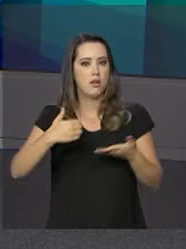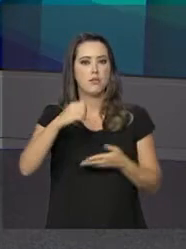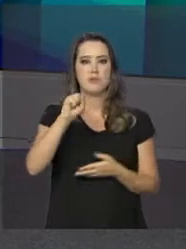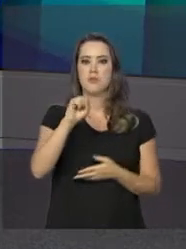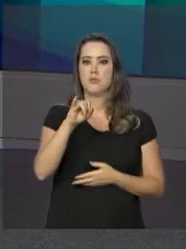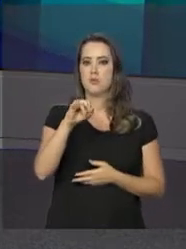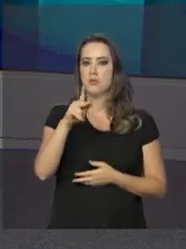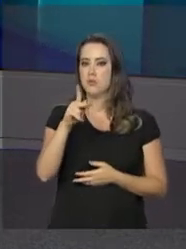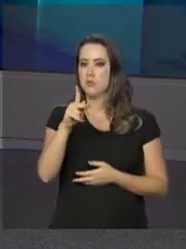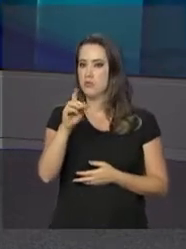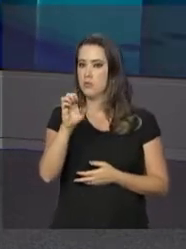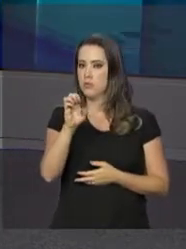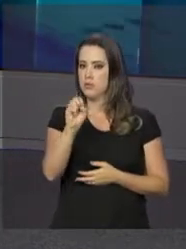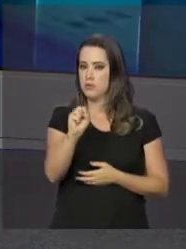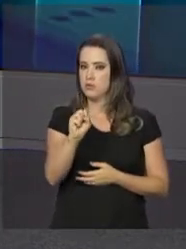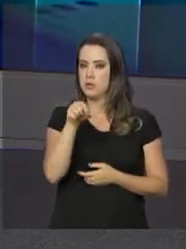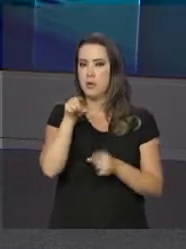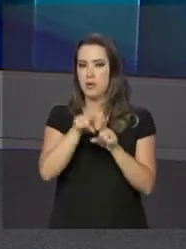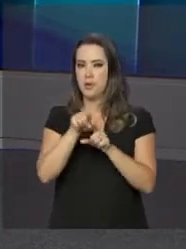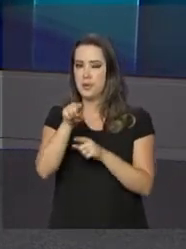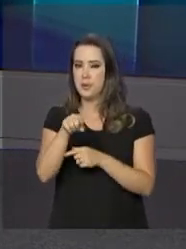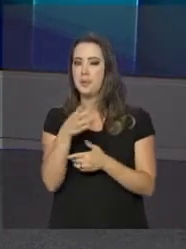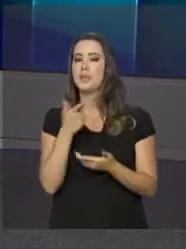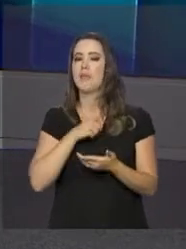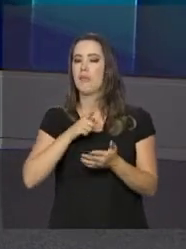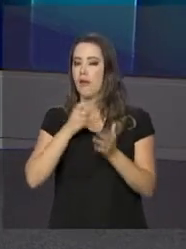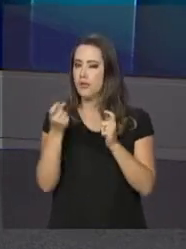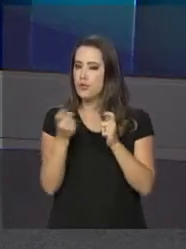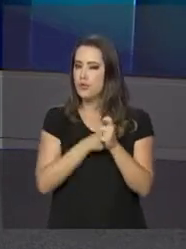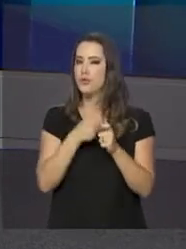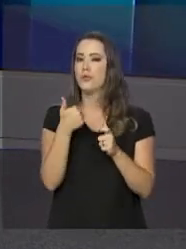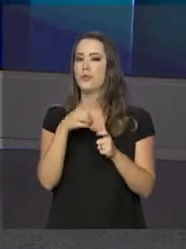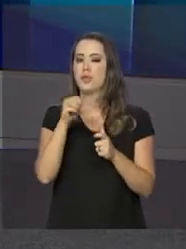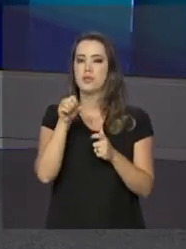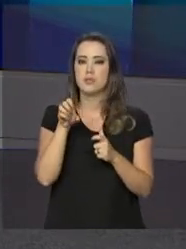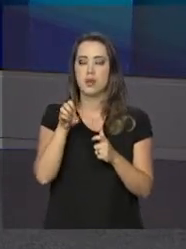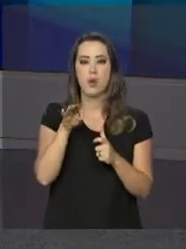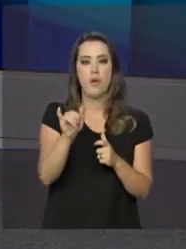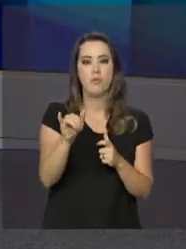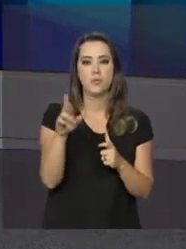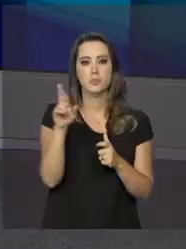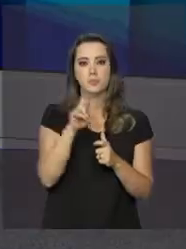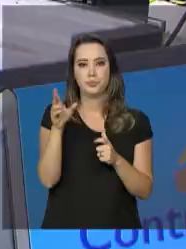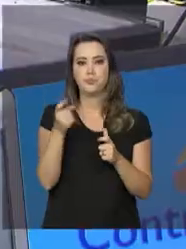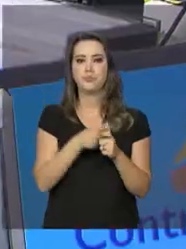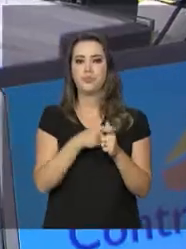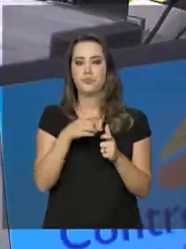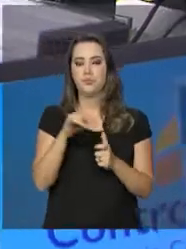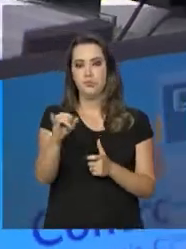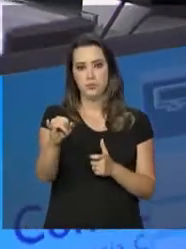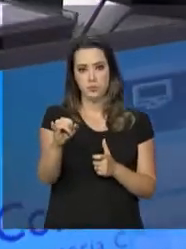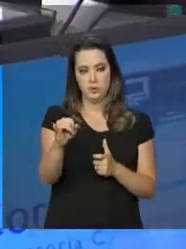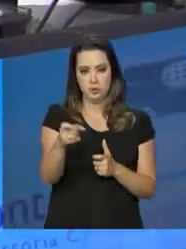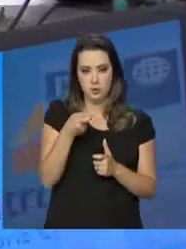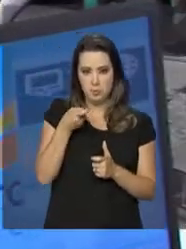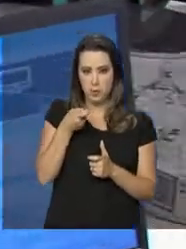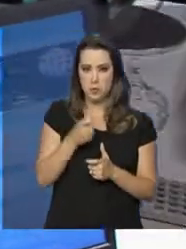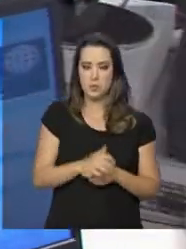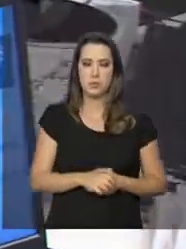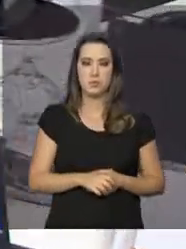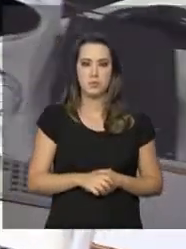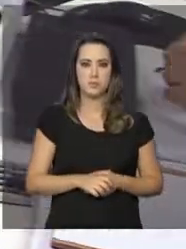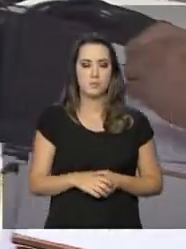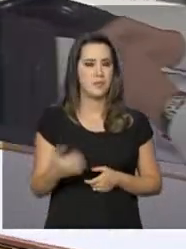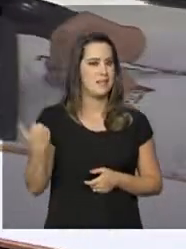nacional são empresas que devem cerca de 19 bilhões e meio de reais em impostos no total